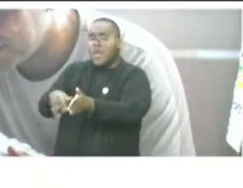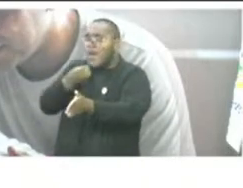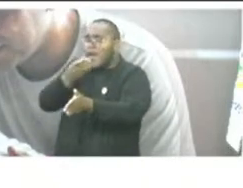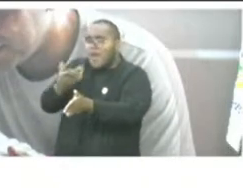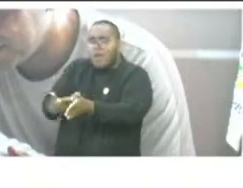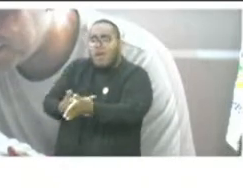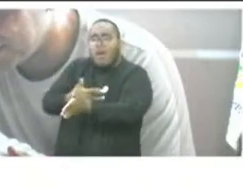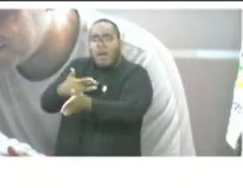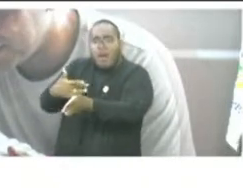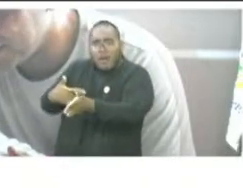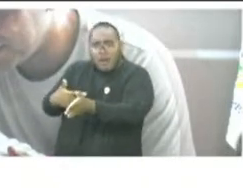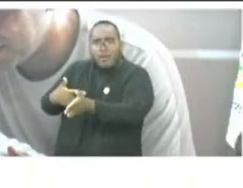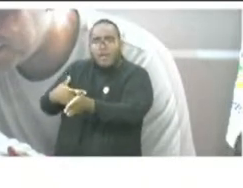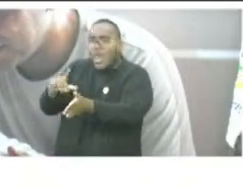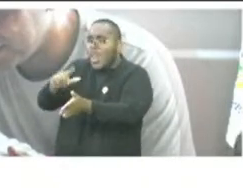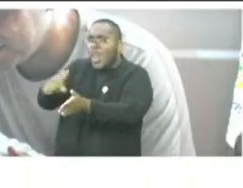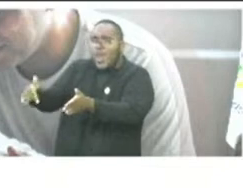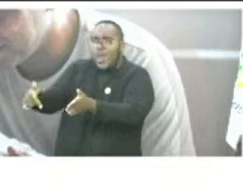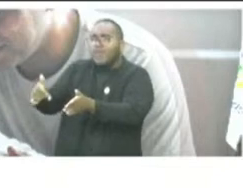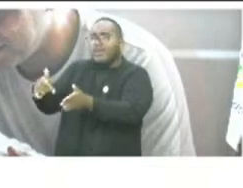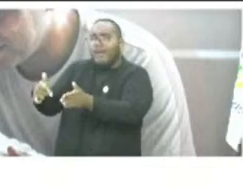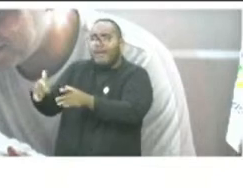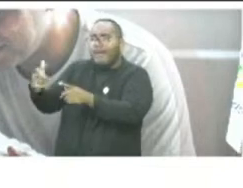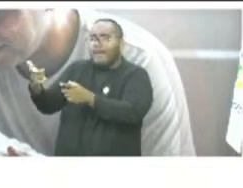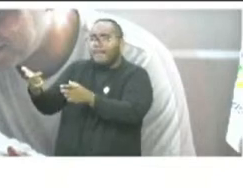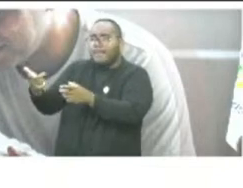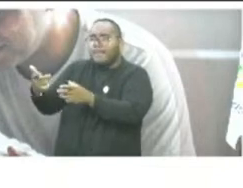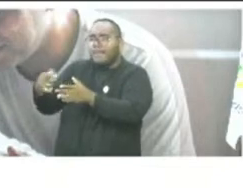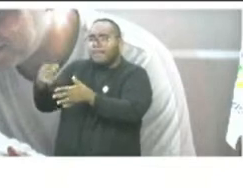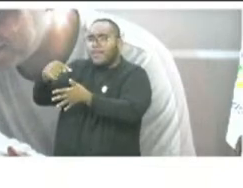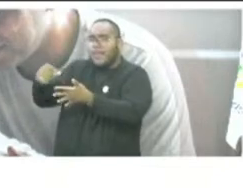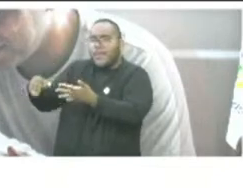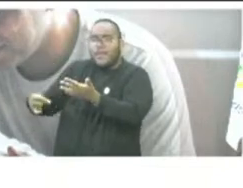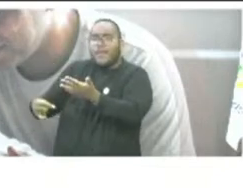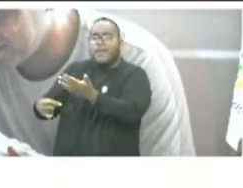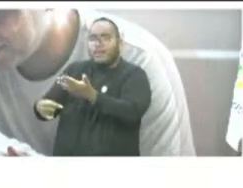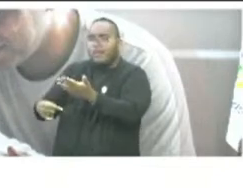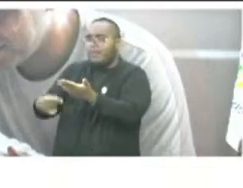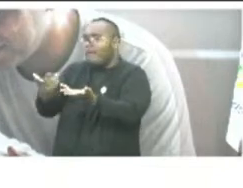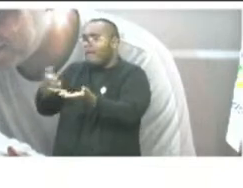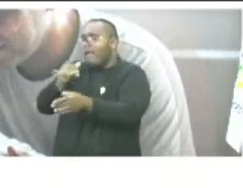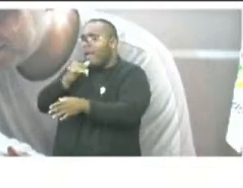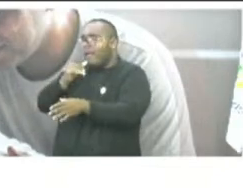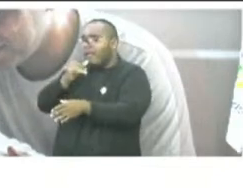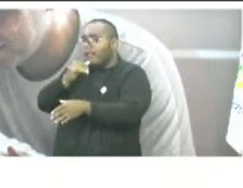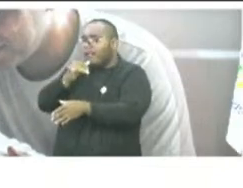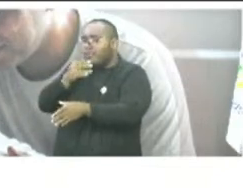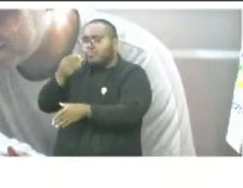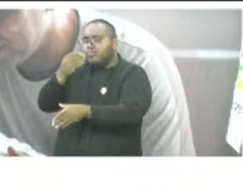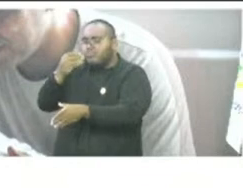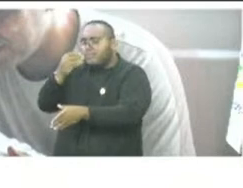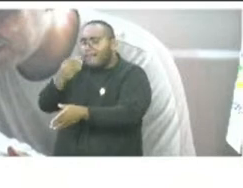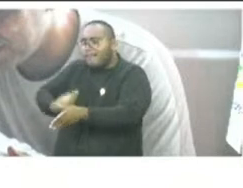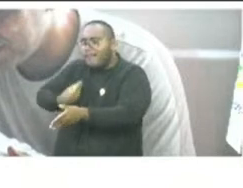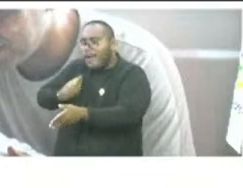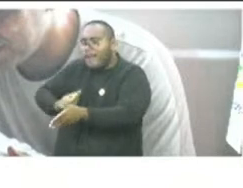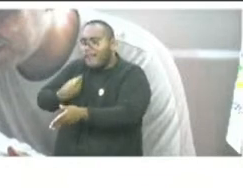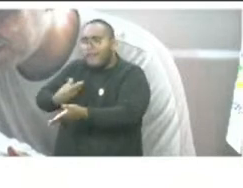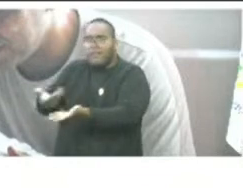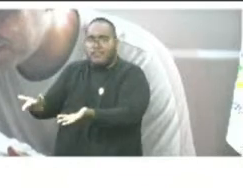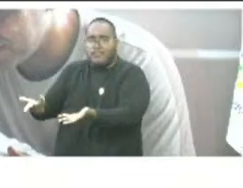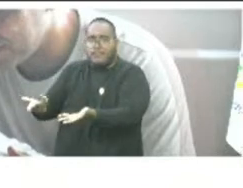não tem nenhuma indicação clínica de passar por um processo de reanimação, por exemplo. Mas, nessa mesma via, a gente